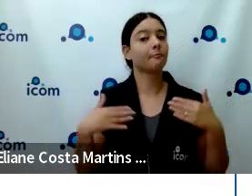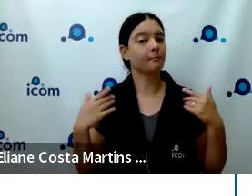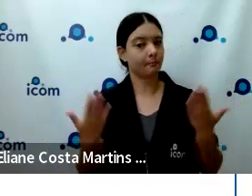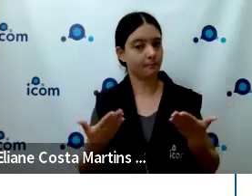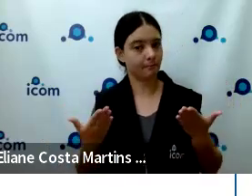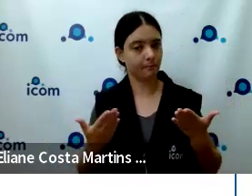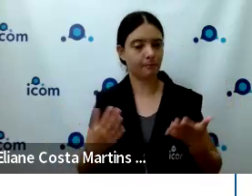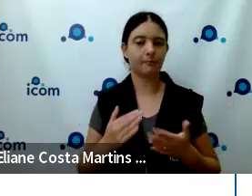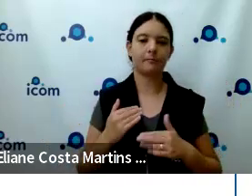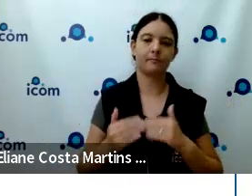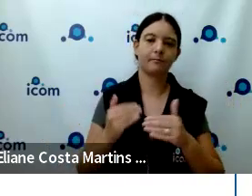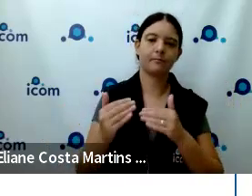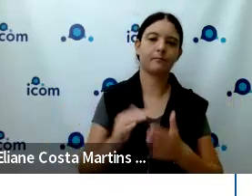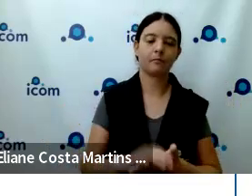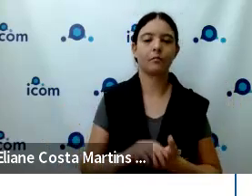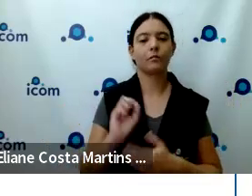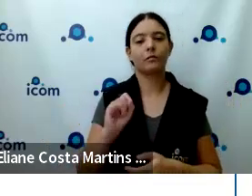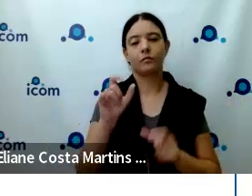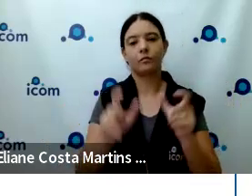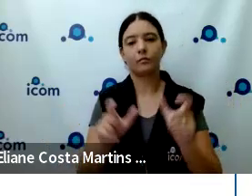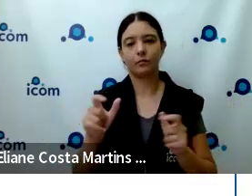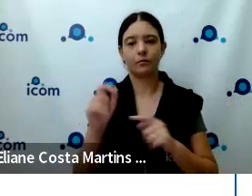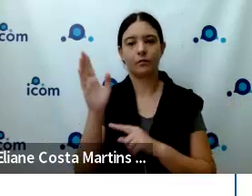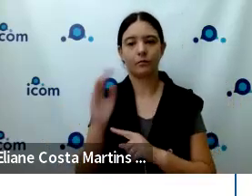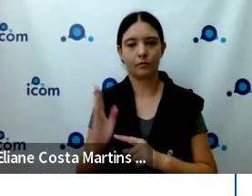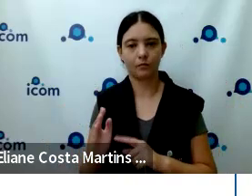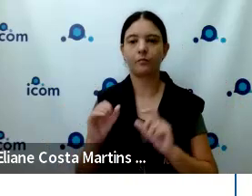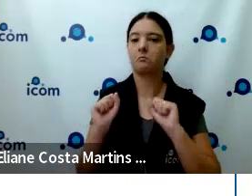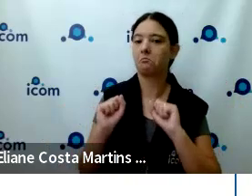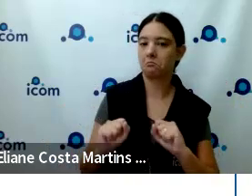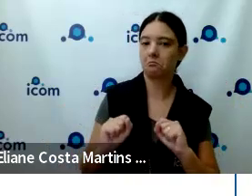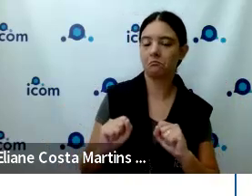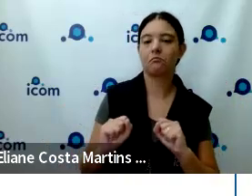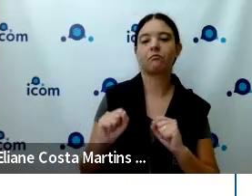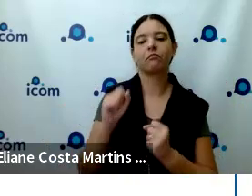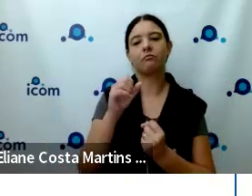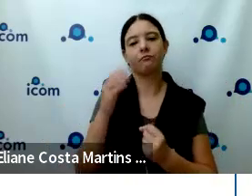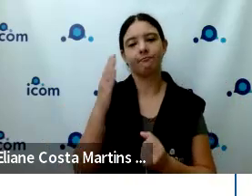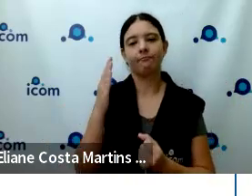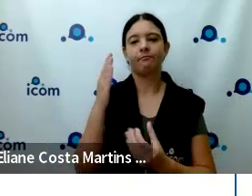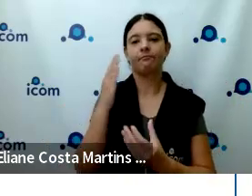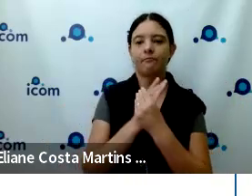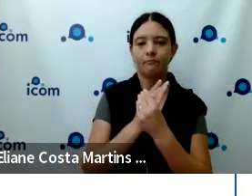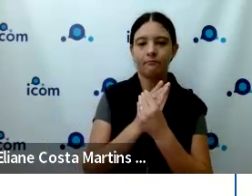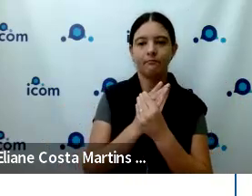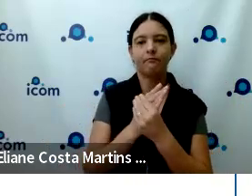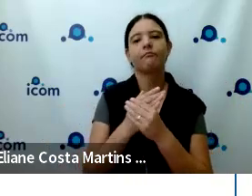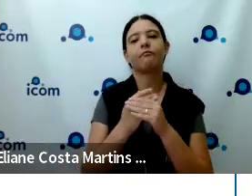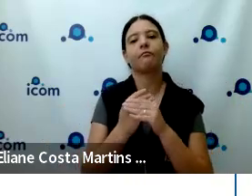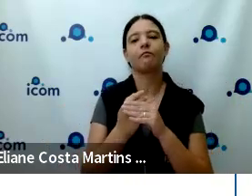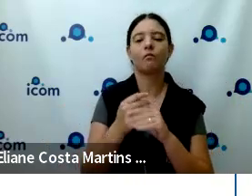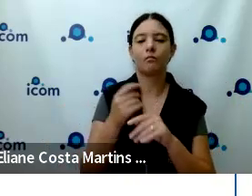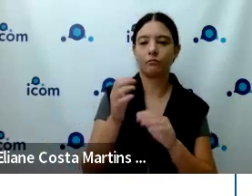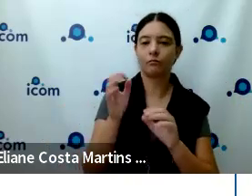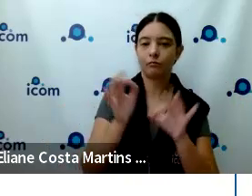Agora, o seguinte: os herdeiros brasileiros podem intentar uma ação no Tribunal Fiscal,